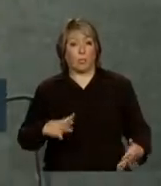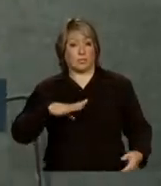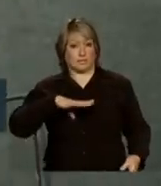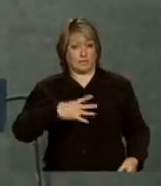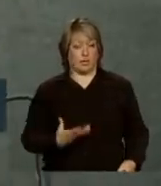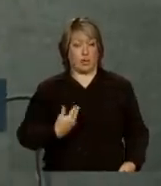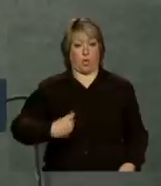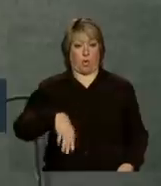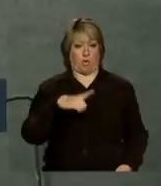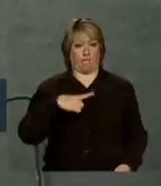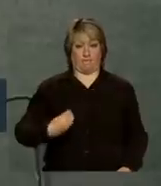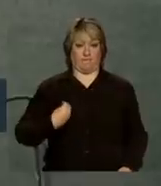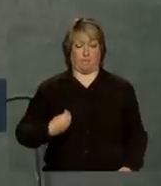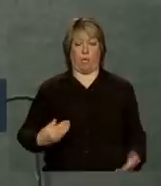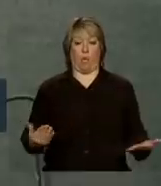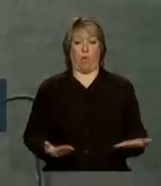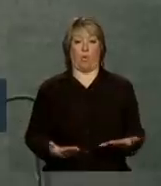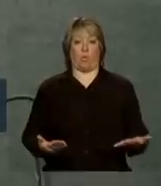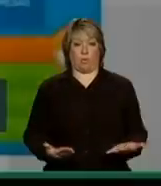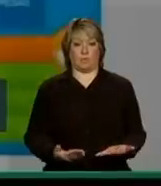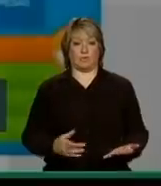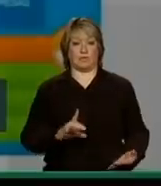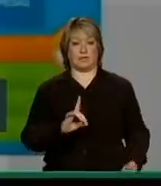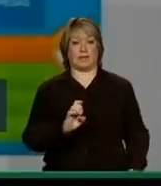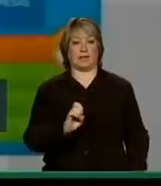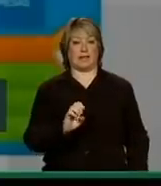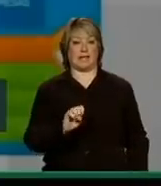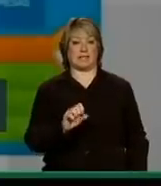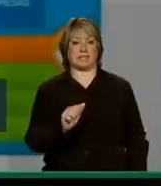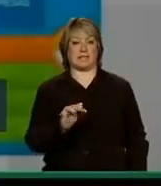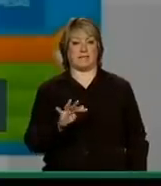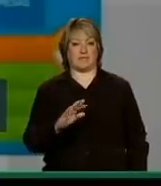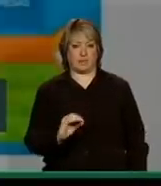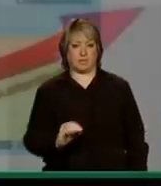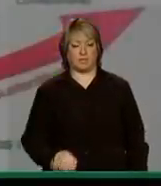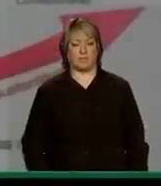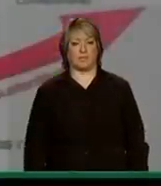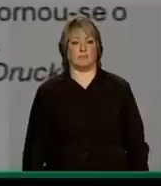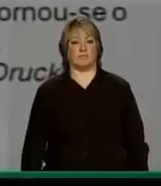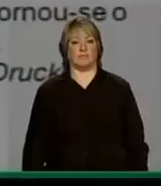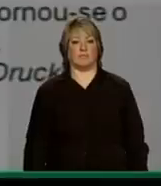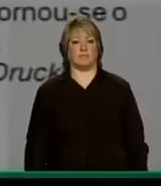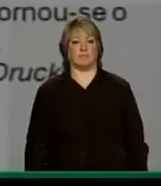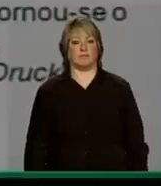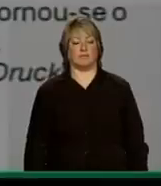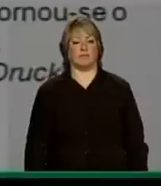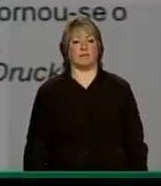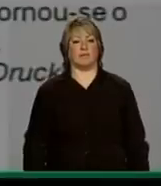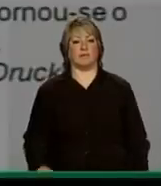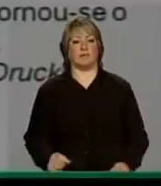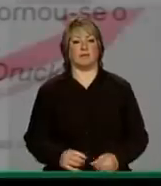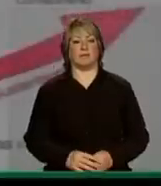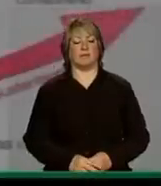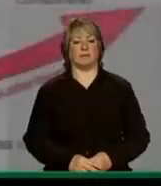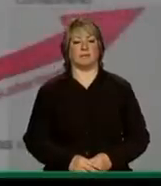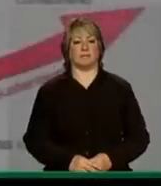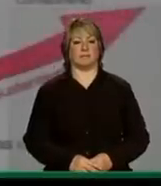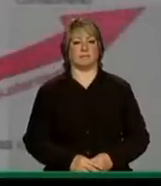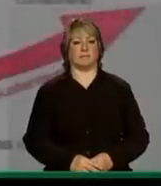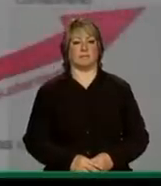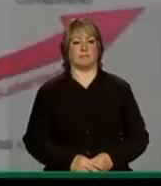vivemos hoje no Opa já fizesse para mim obrigado CL